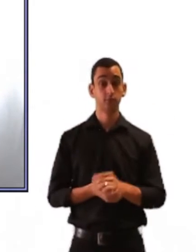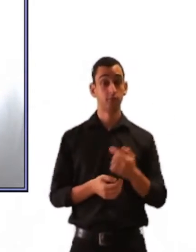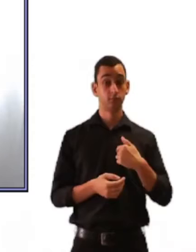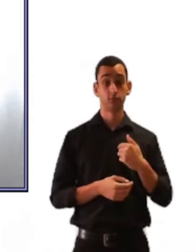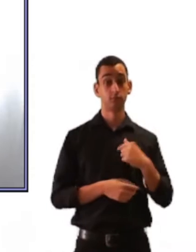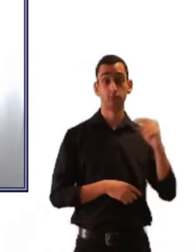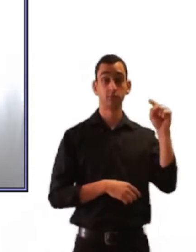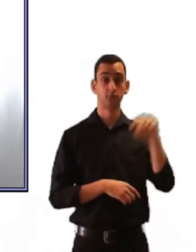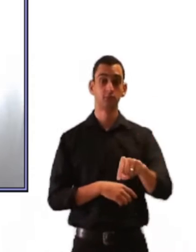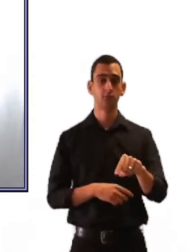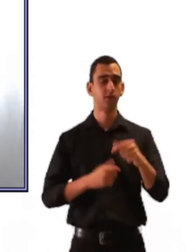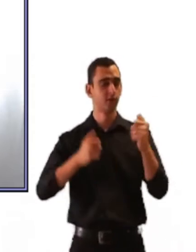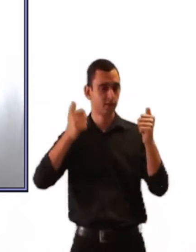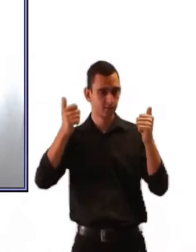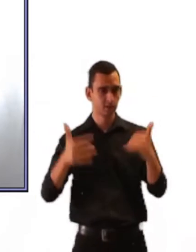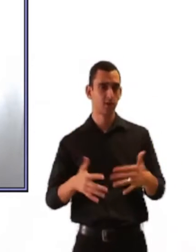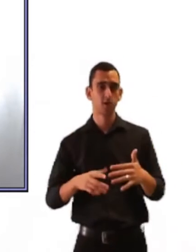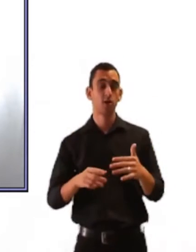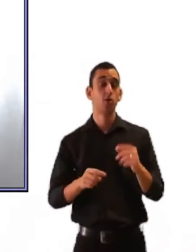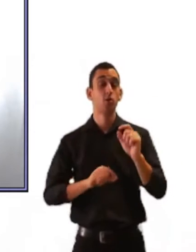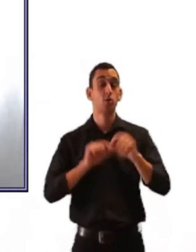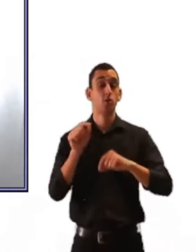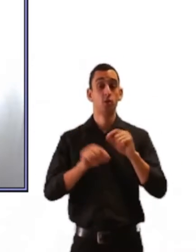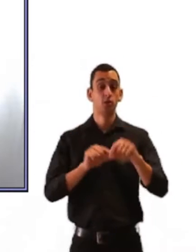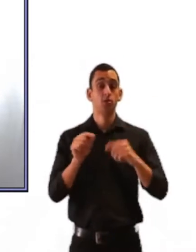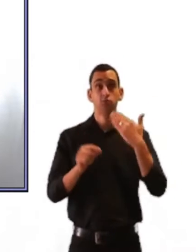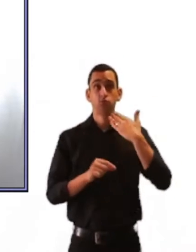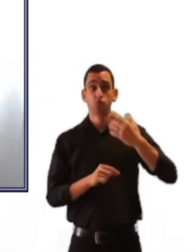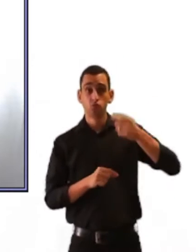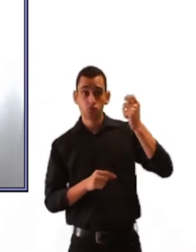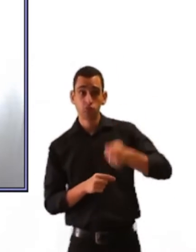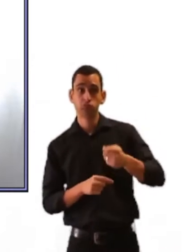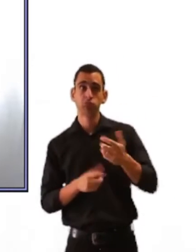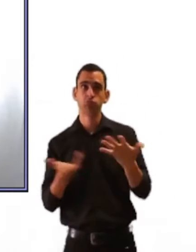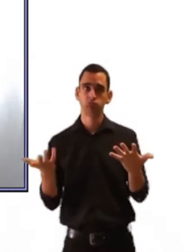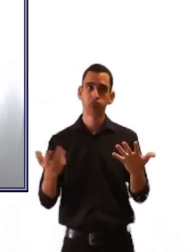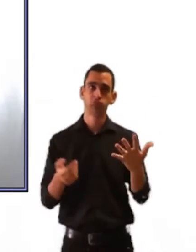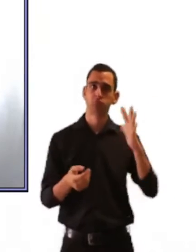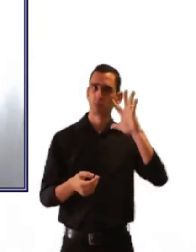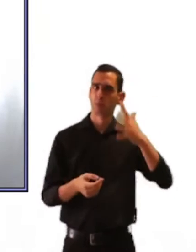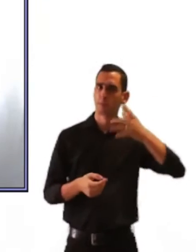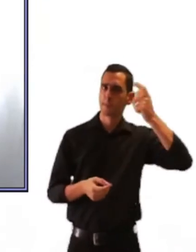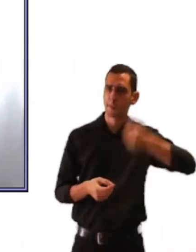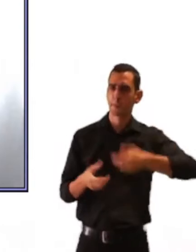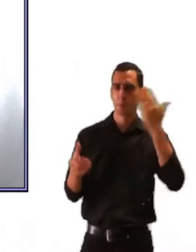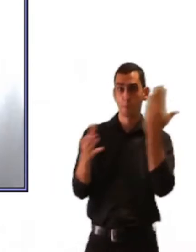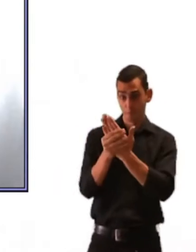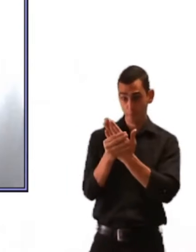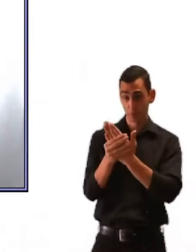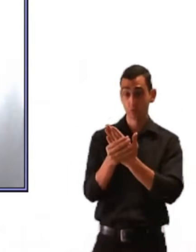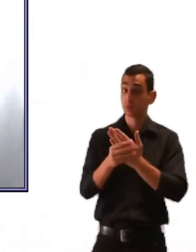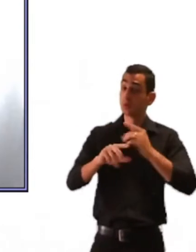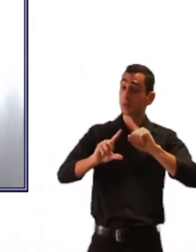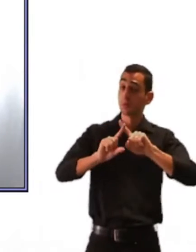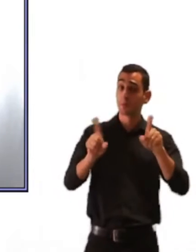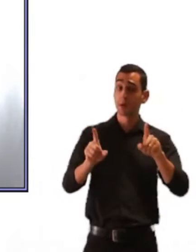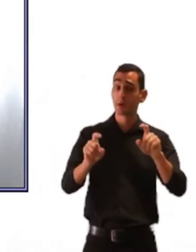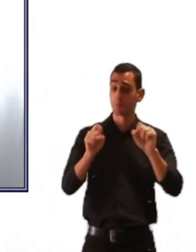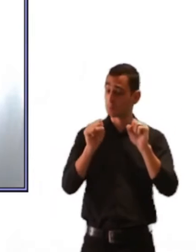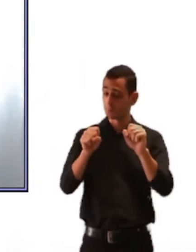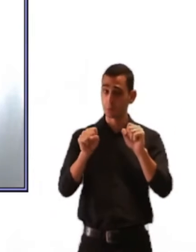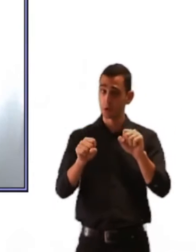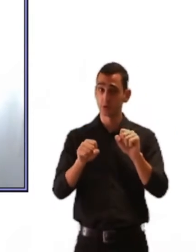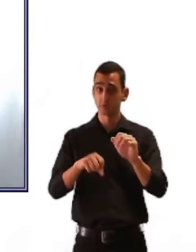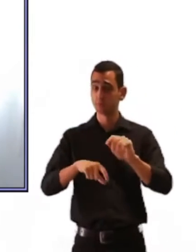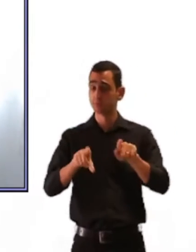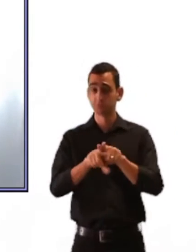trazendo para o juiz porque é a tomada de decisão, mas isso pode ser para a vida, né? Nós tomamos, eu como juiz tomo